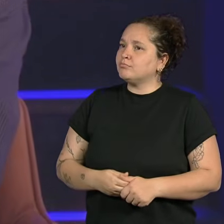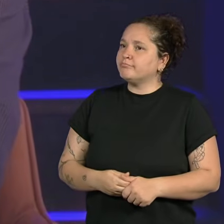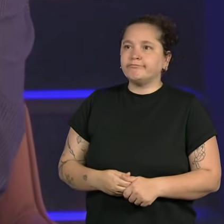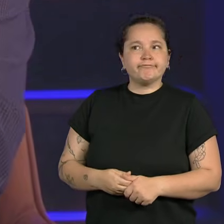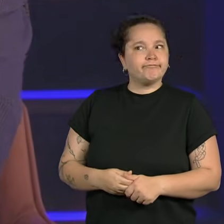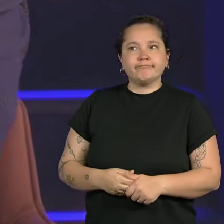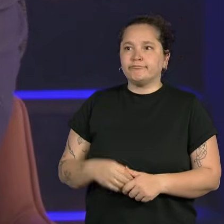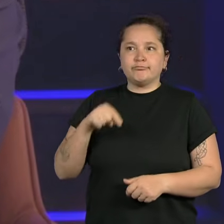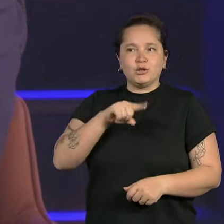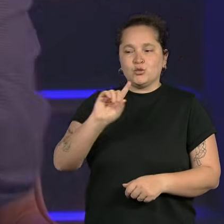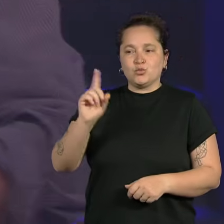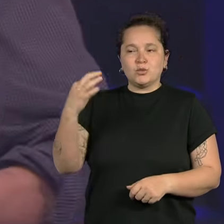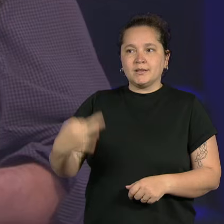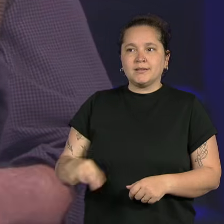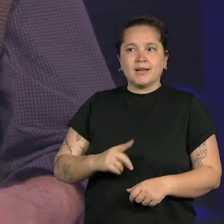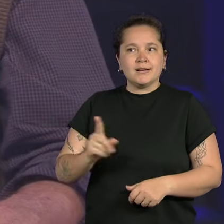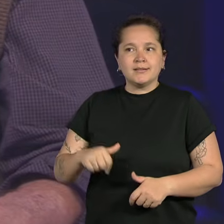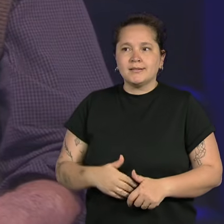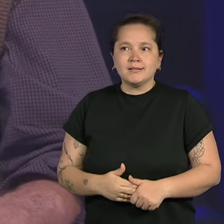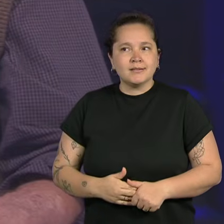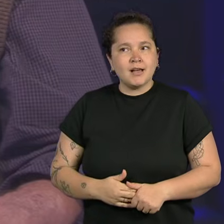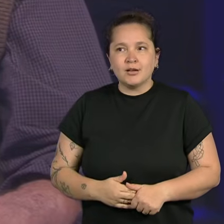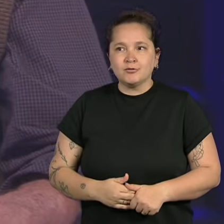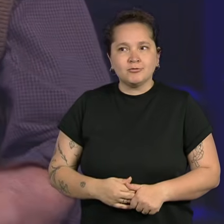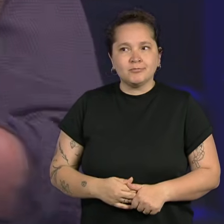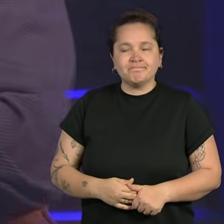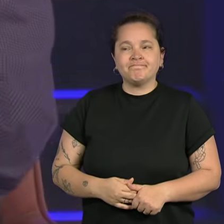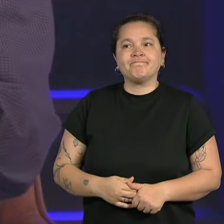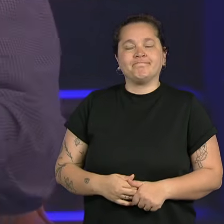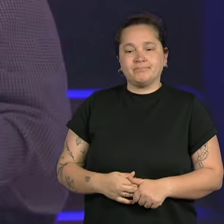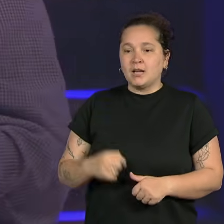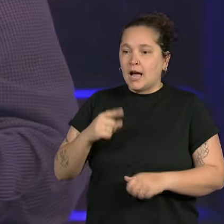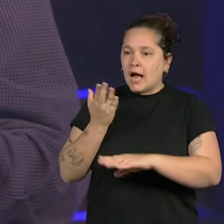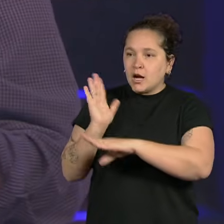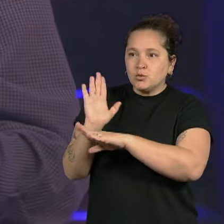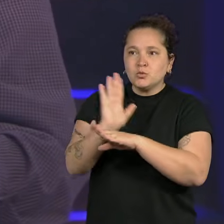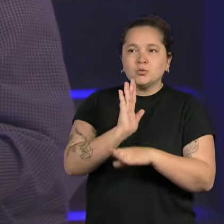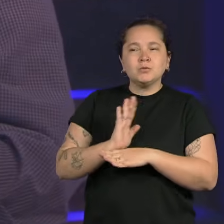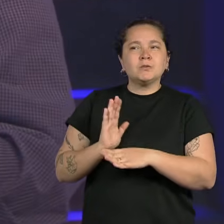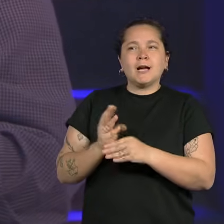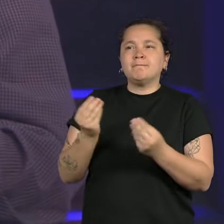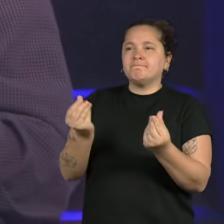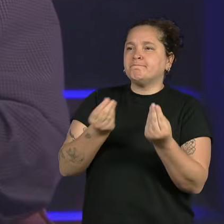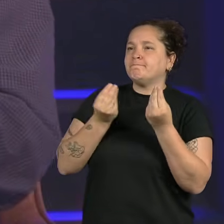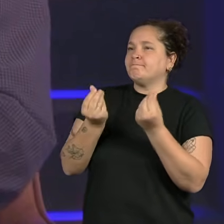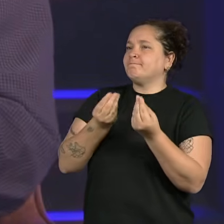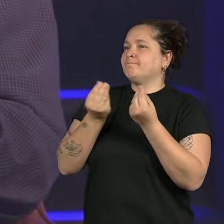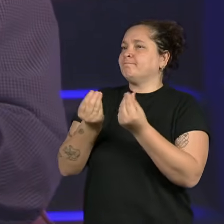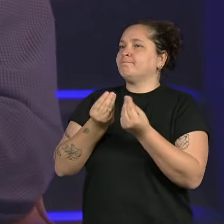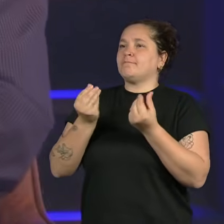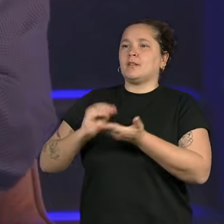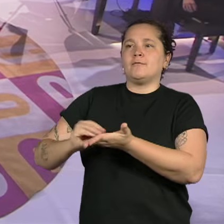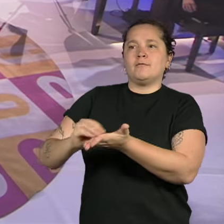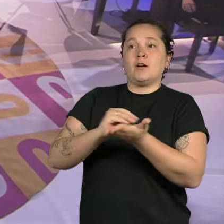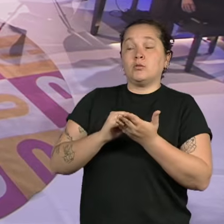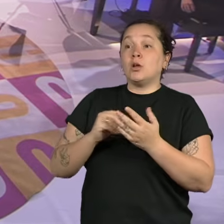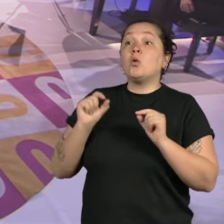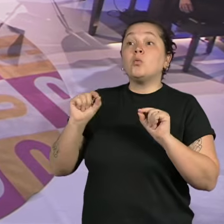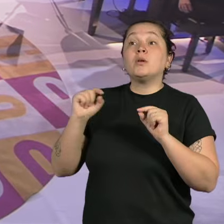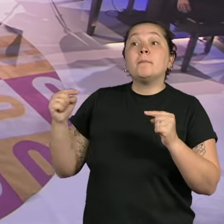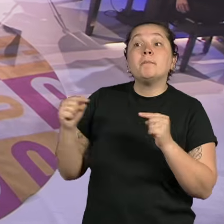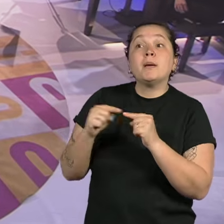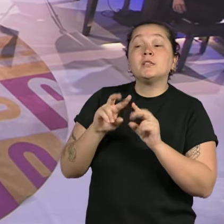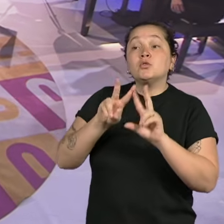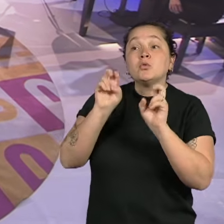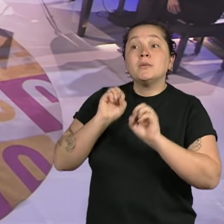estava, de alguma forma, colaborando com os ideais cristãos na humanidade.